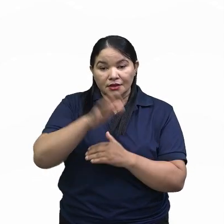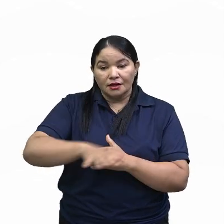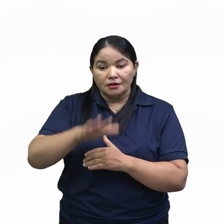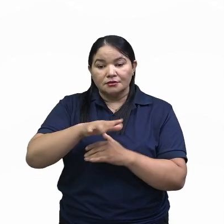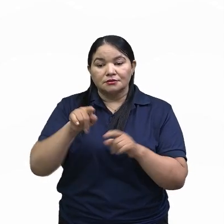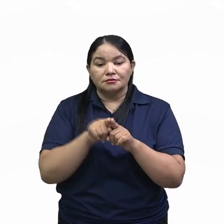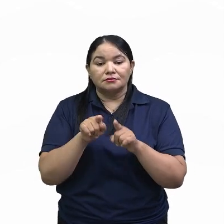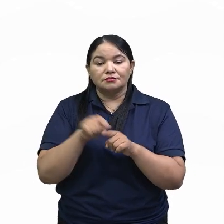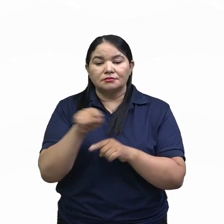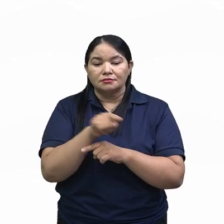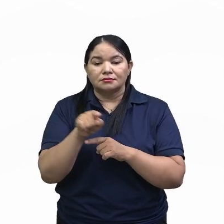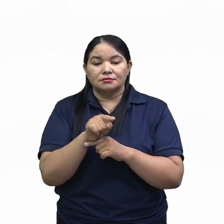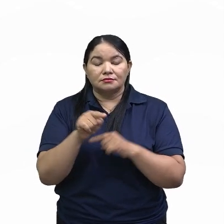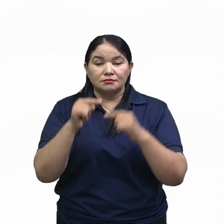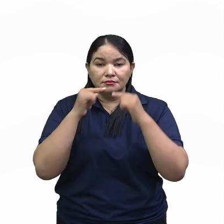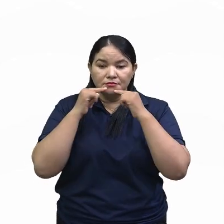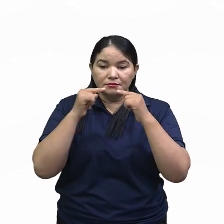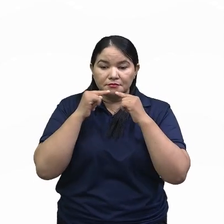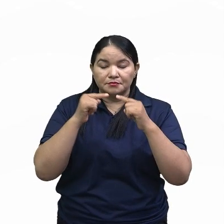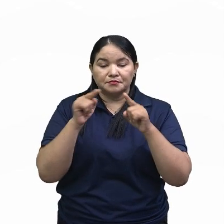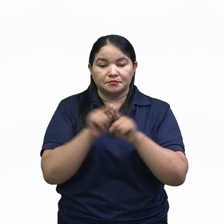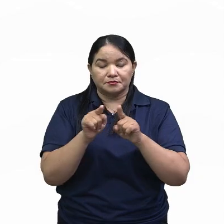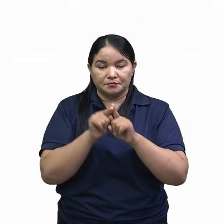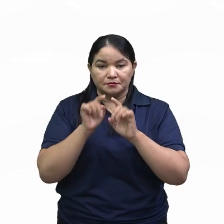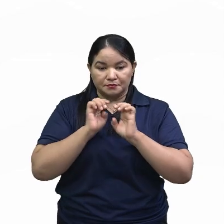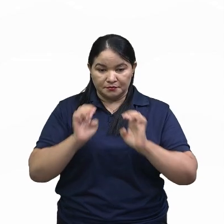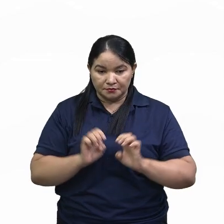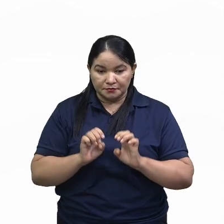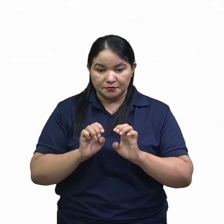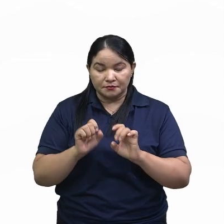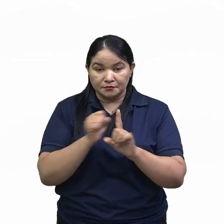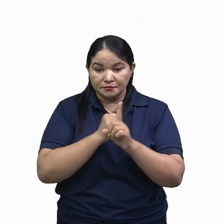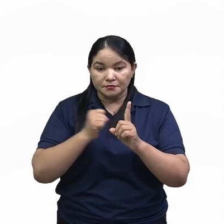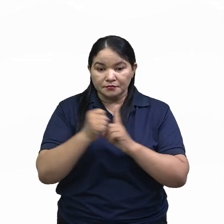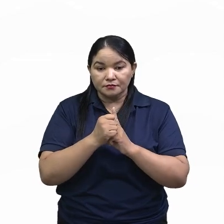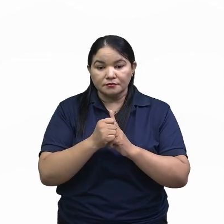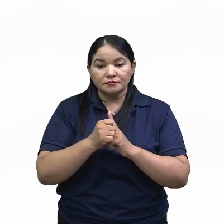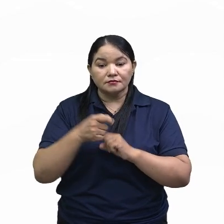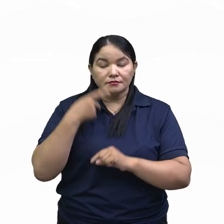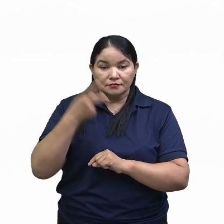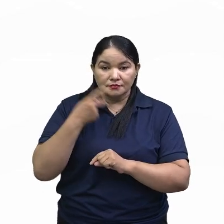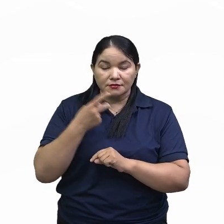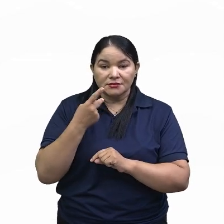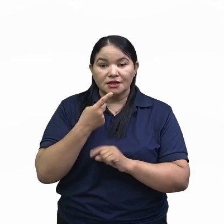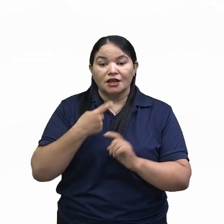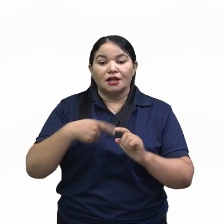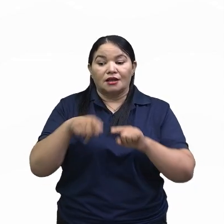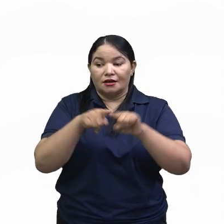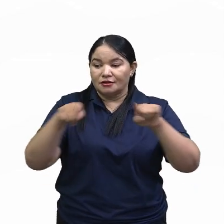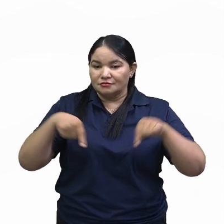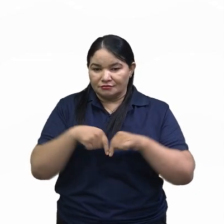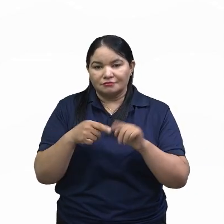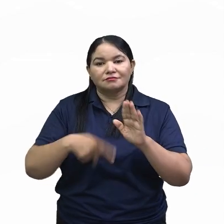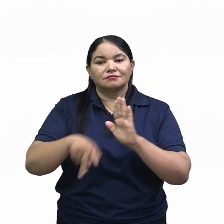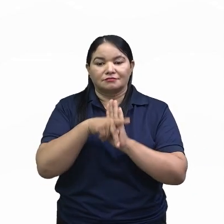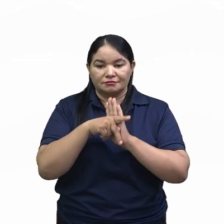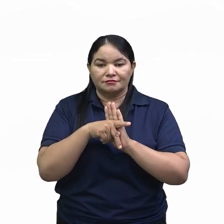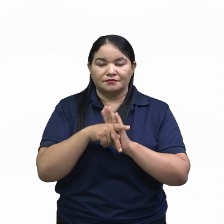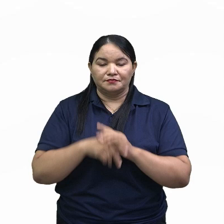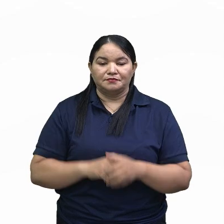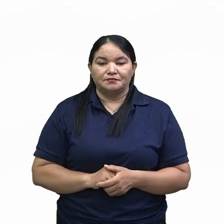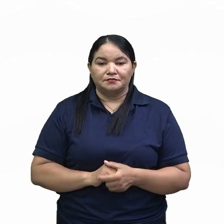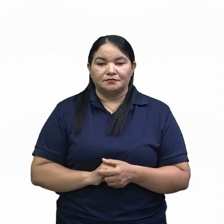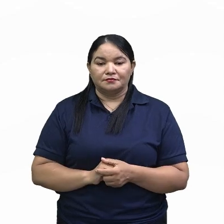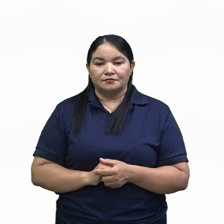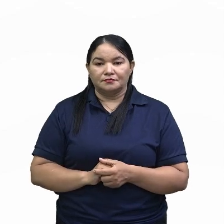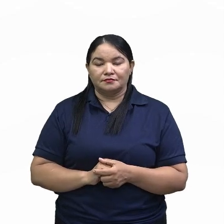geralmente reclamam para si uma estrutura social, política e um território. ok?